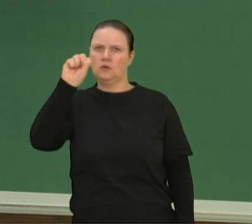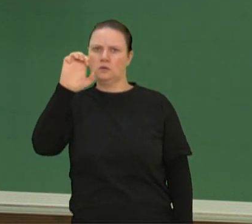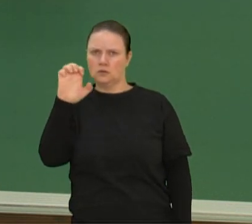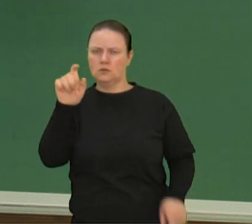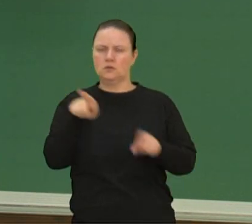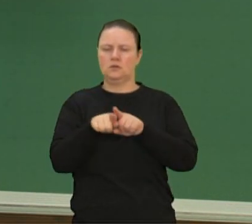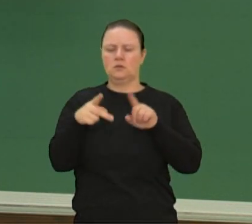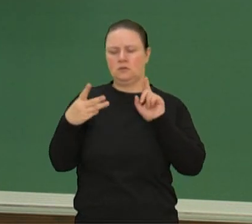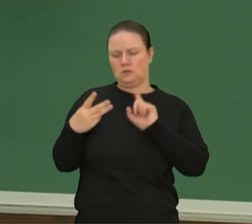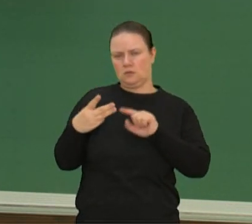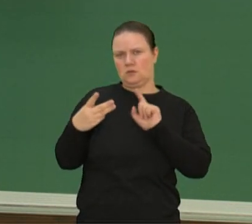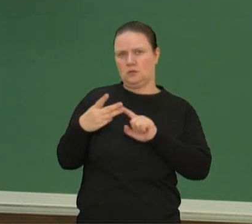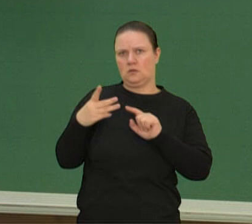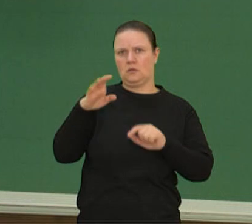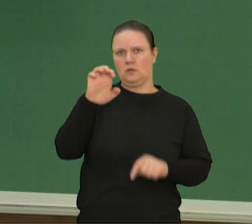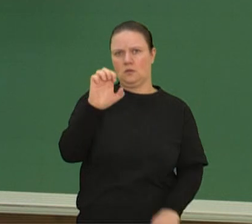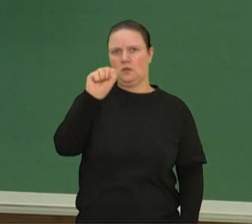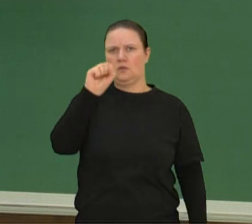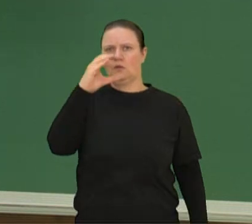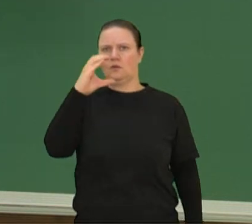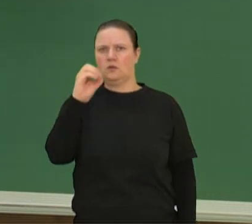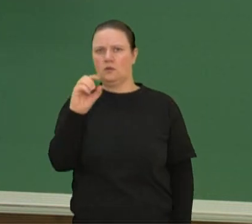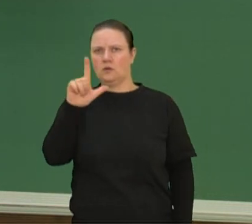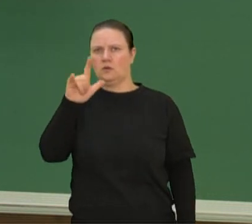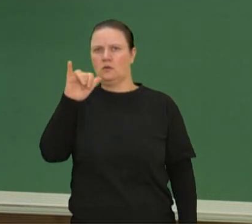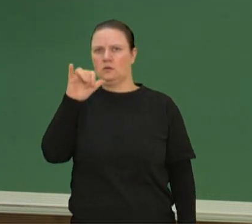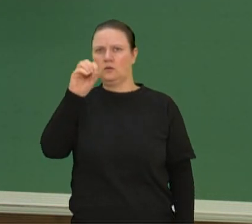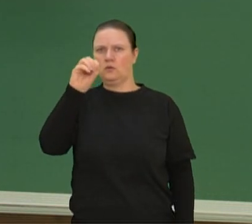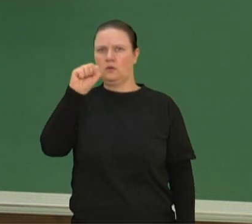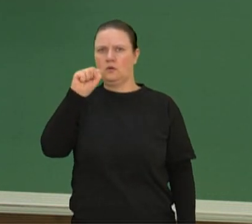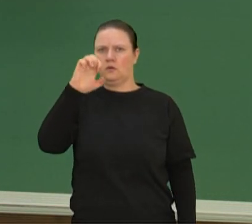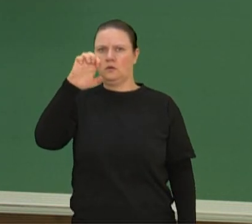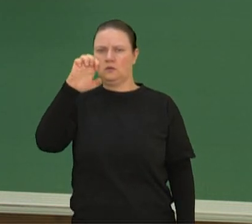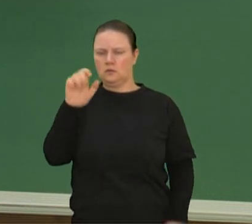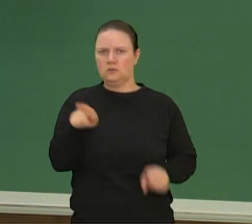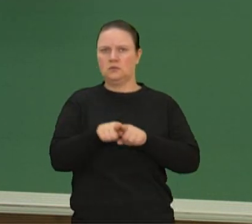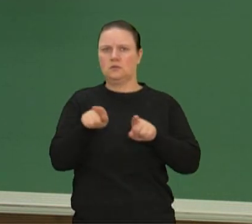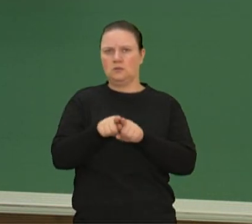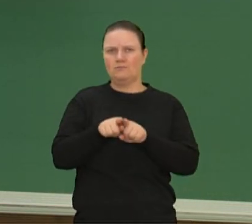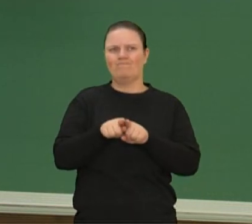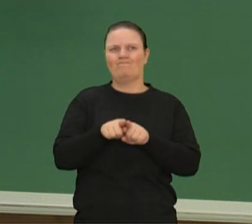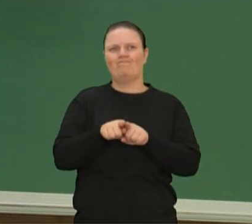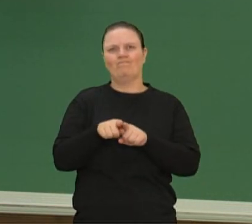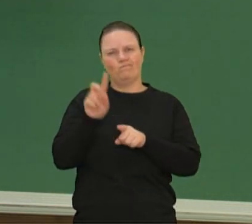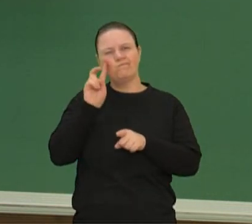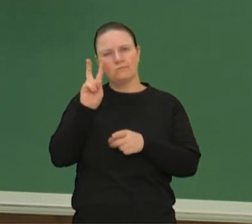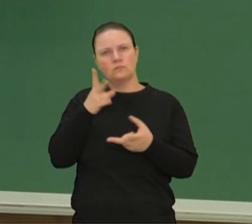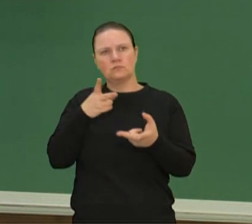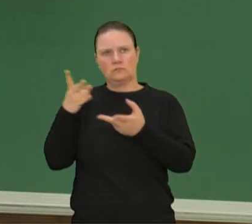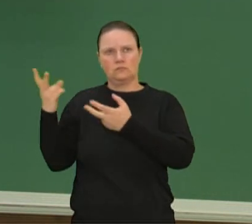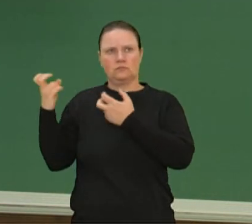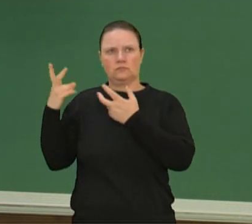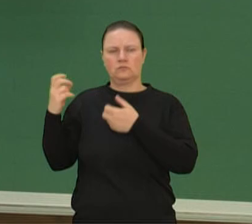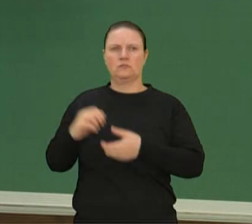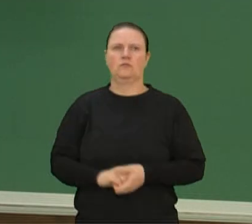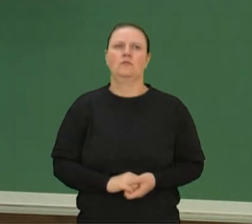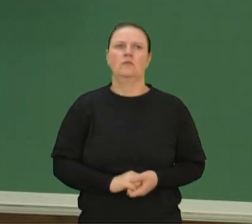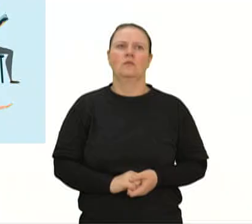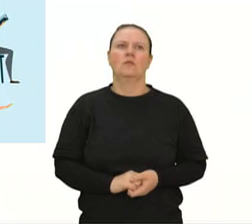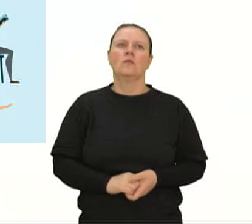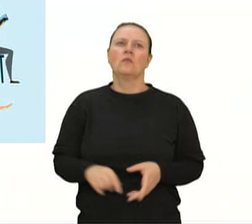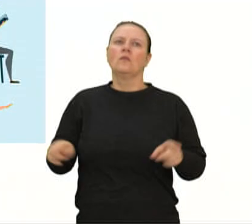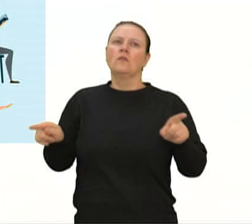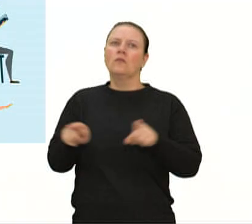E temos ainda a escoliose, que seria um desvio lateral na coluna, já veremos. E